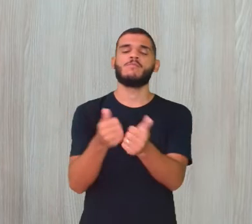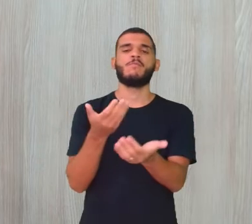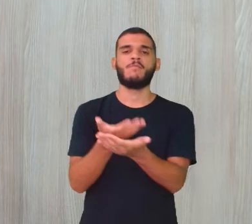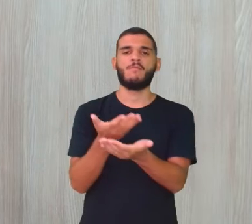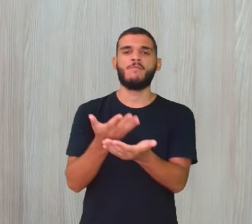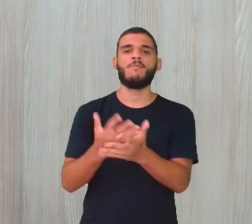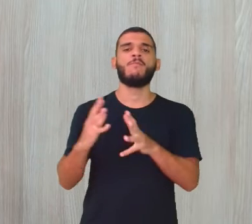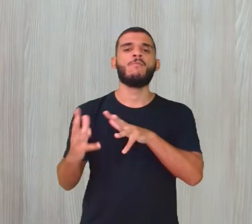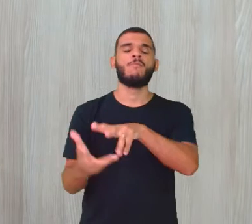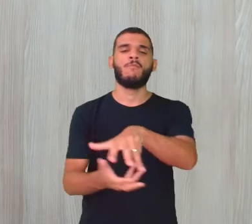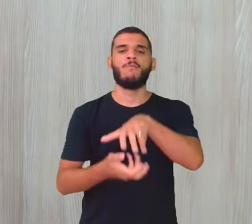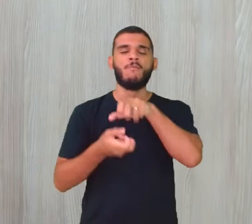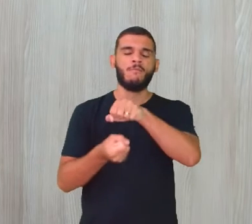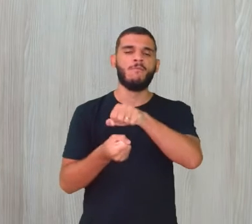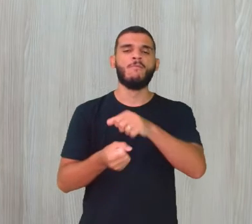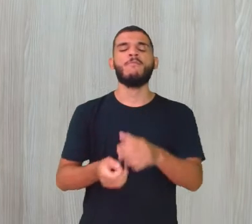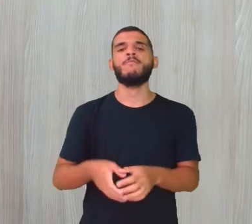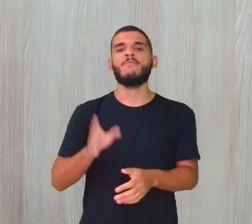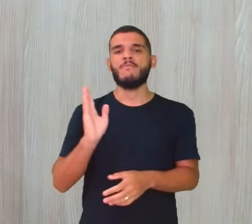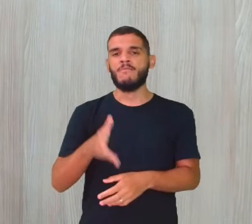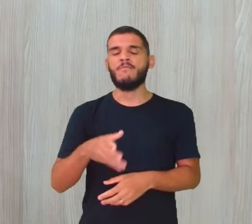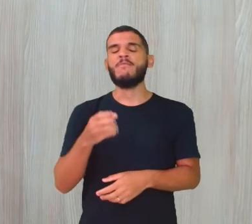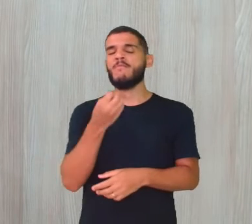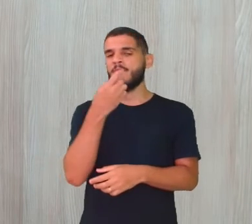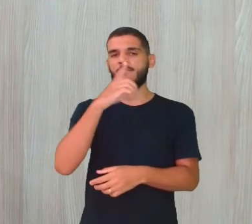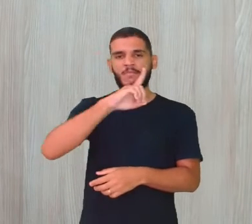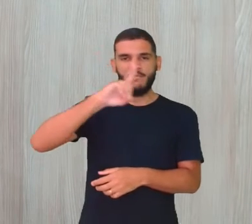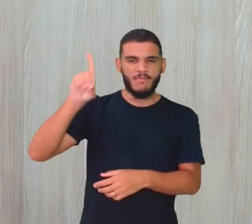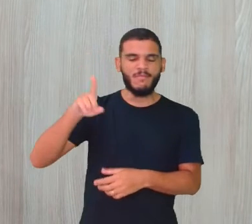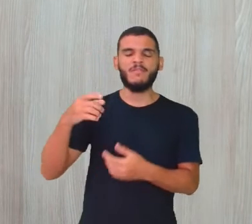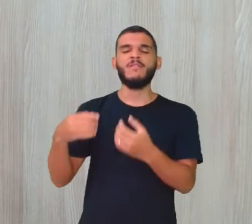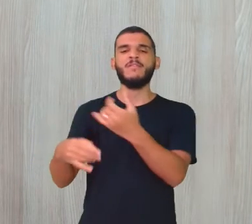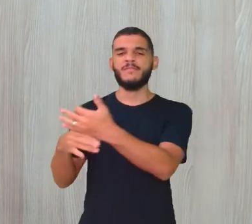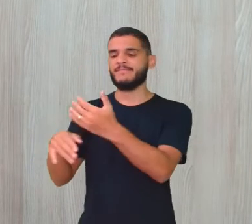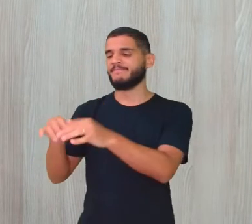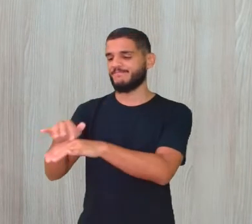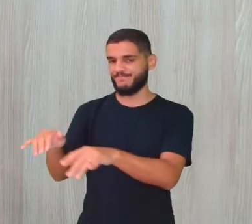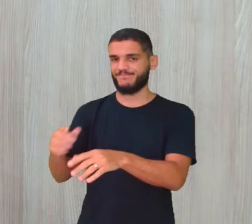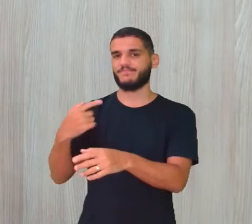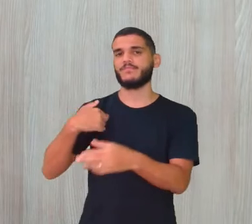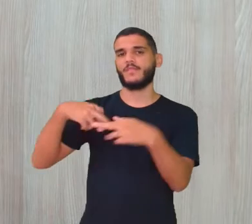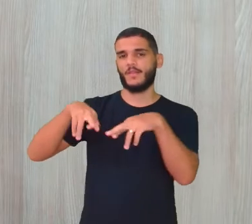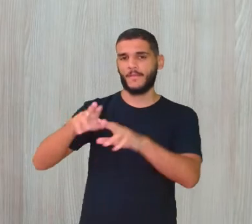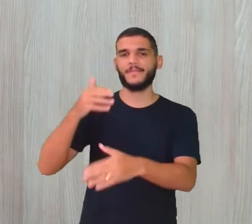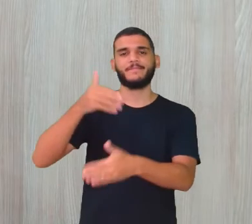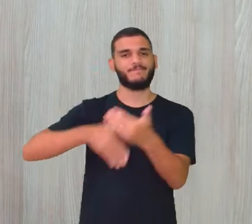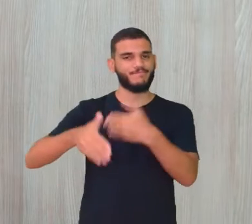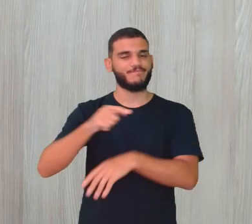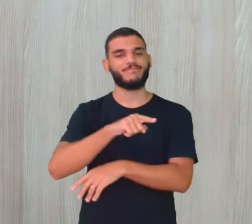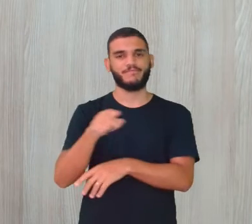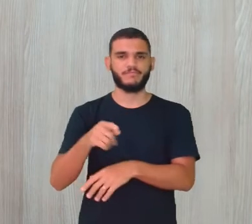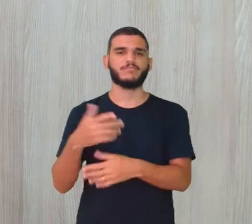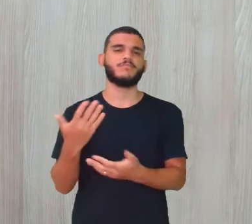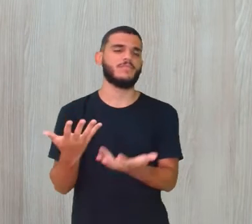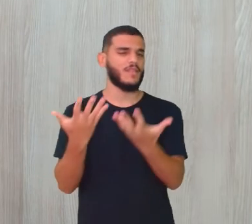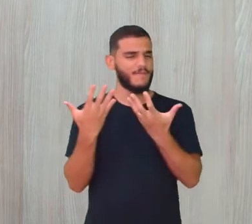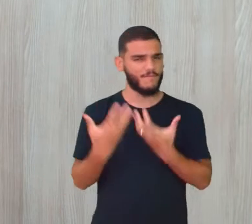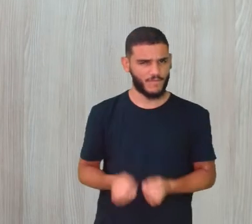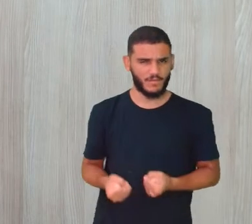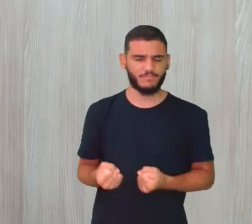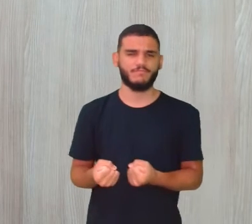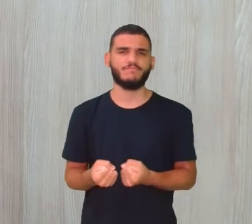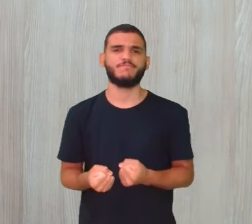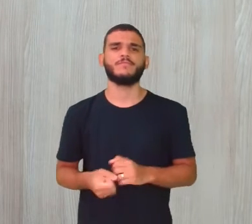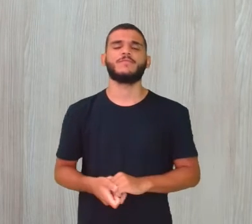de sustentabilidade. Já dei o meu bom dia aqui no chat e estou aguardando a participação de vocês. Vem-se embora com a gente,